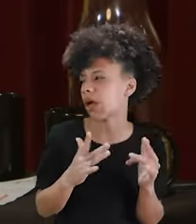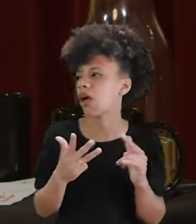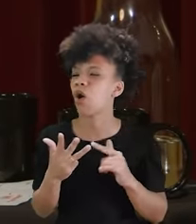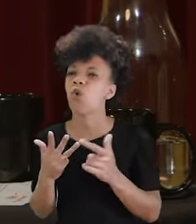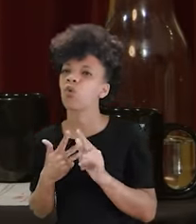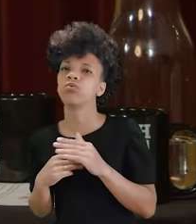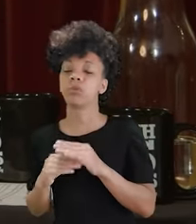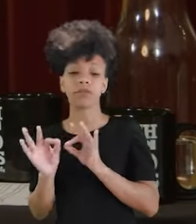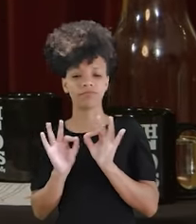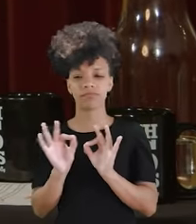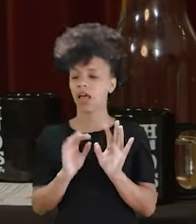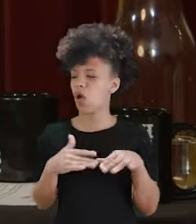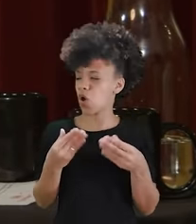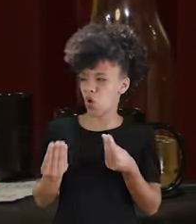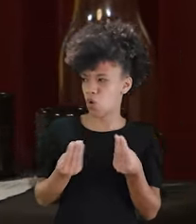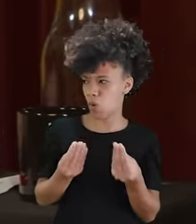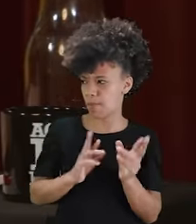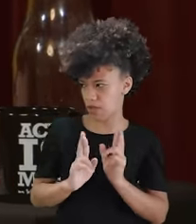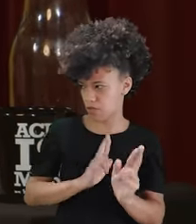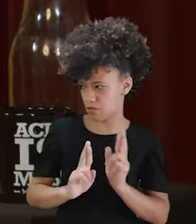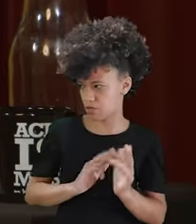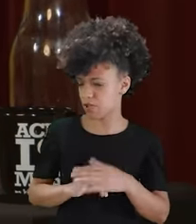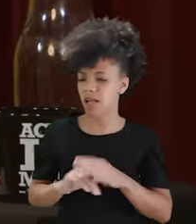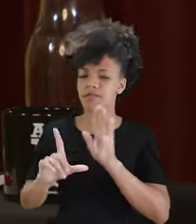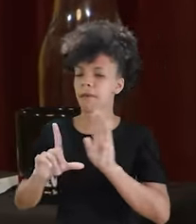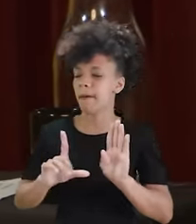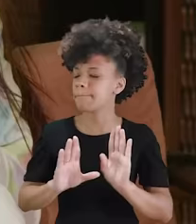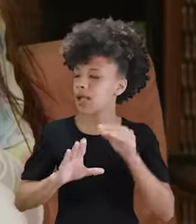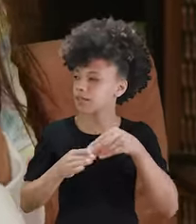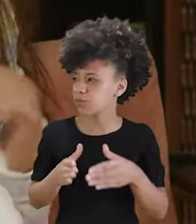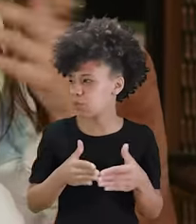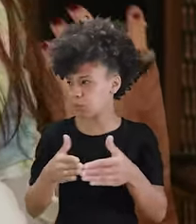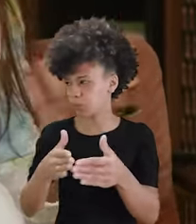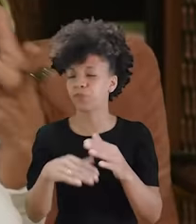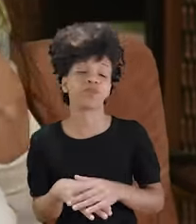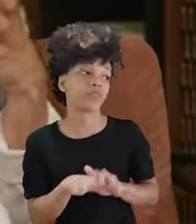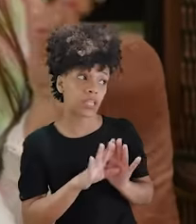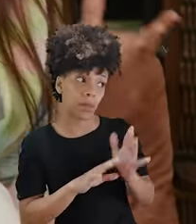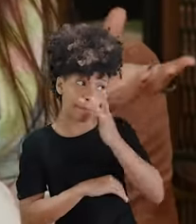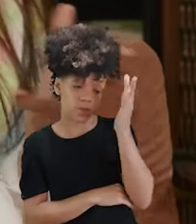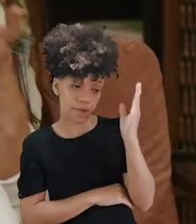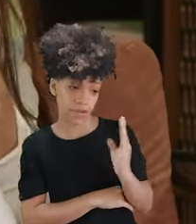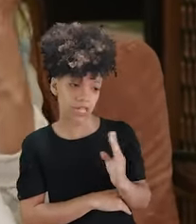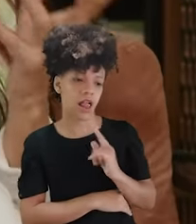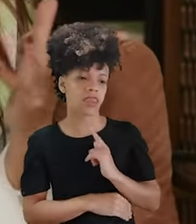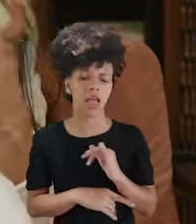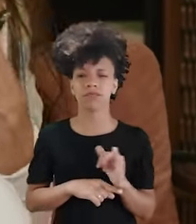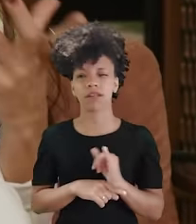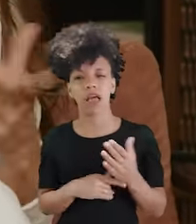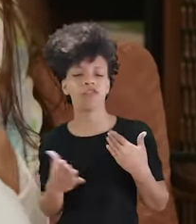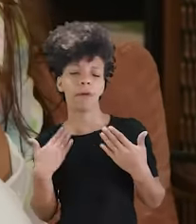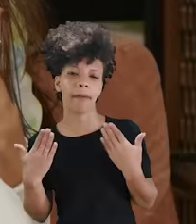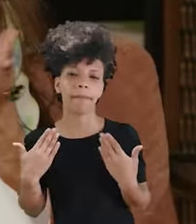pegar o outro é mais técnico como é que você via isso na questão relacionamento nesse Big Brother eu acho que ele brasileiro tem essa né